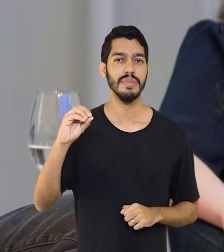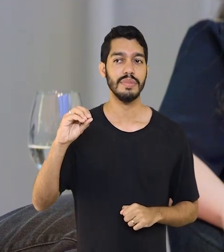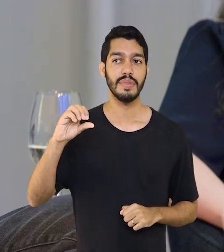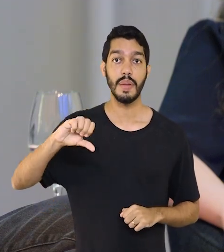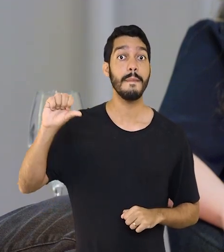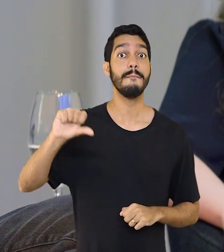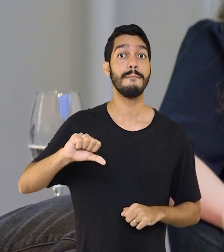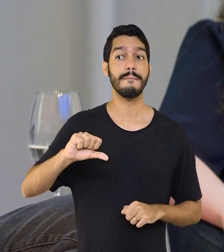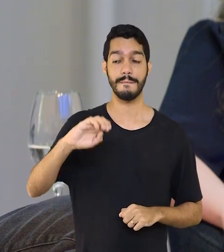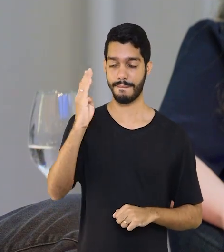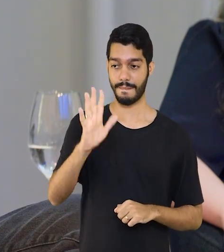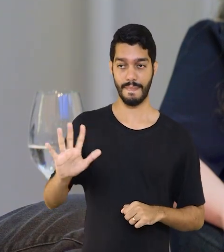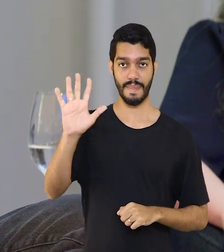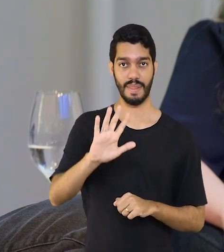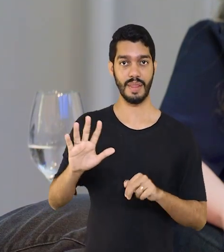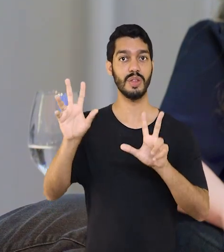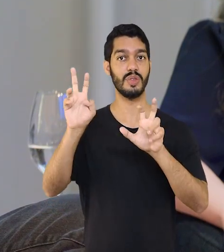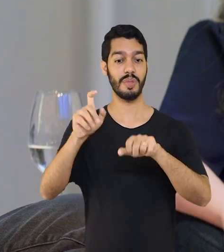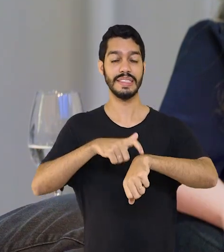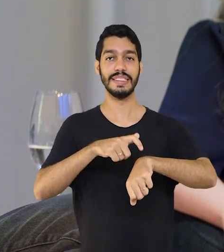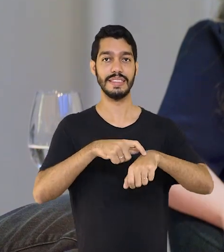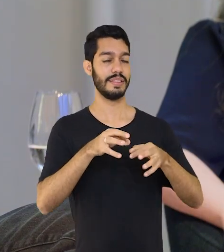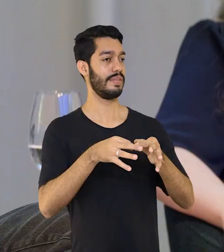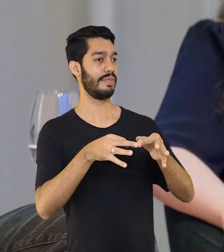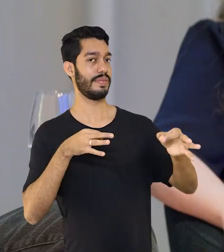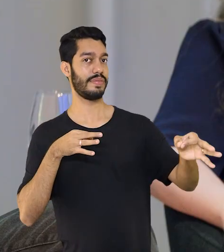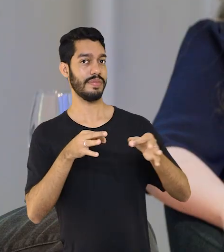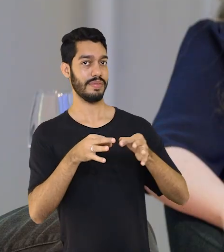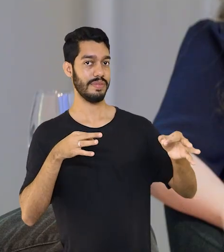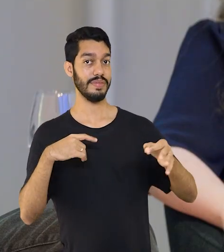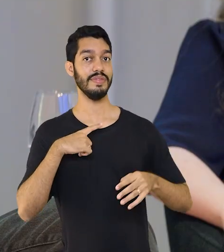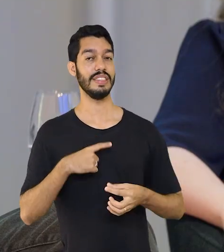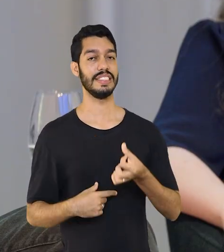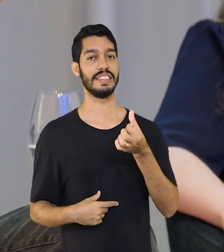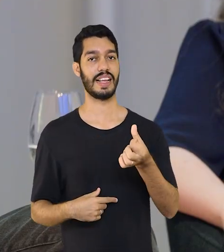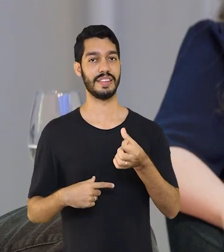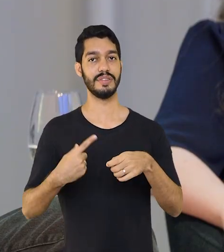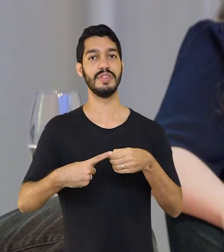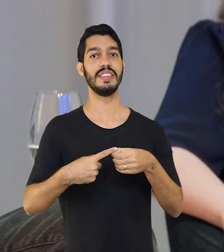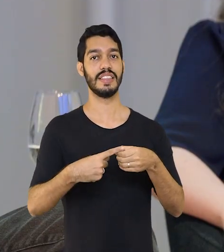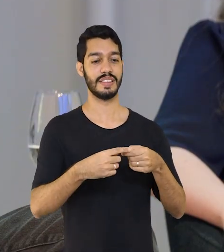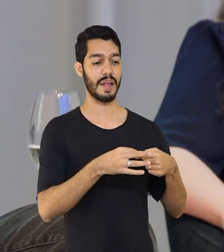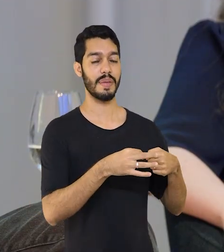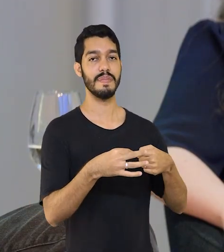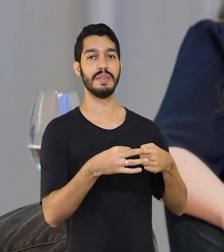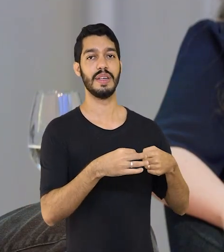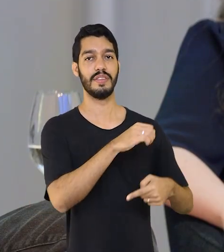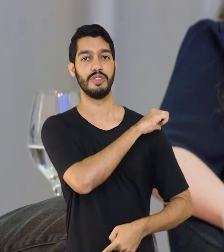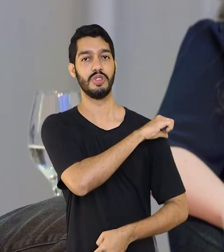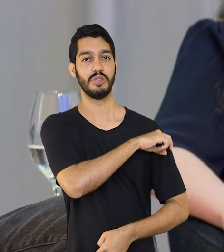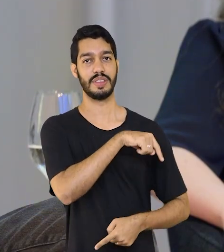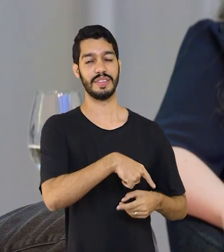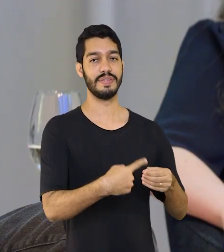piores colocados no Brasil em relação a tempo de deslocamento, estão 6 cidades da periferia da